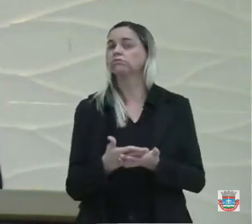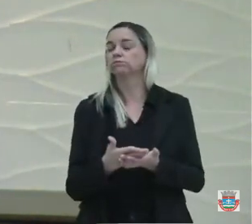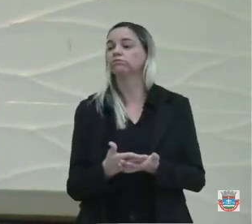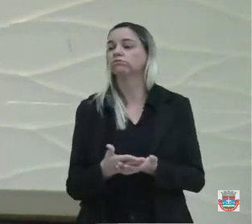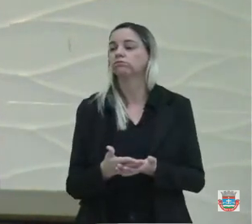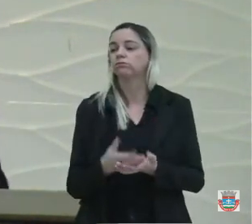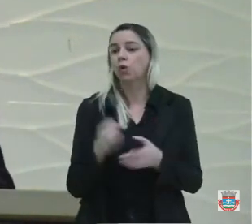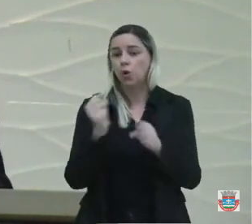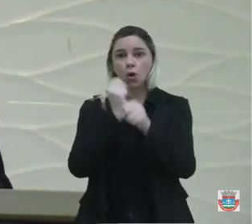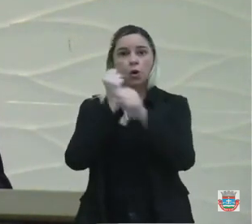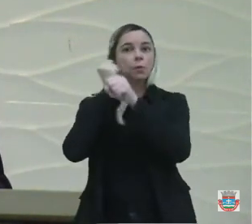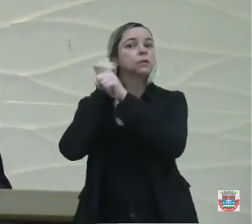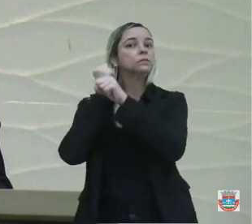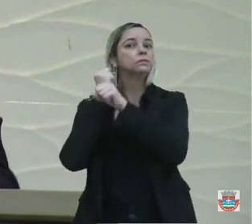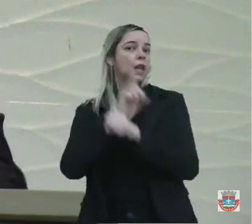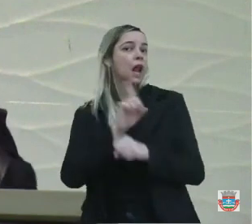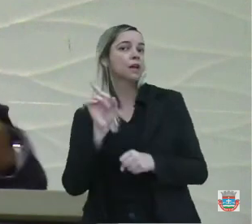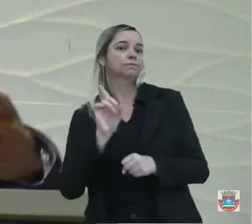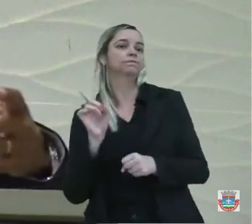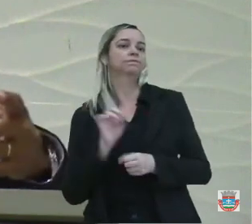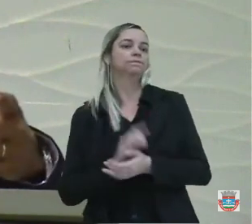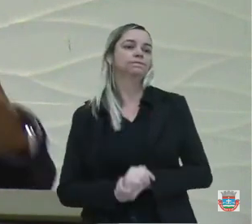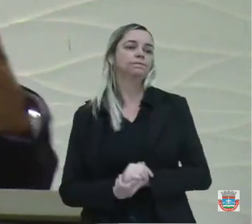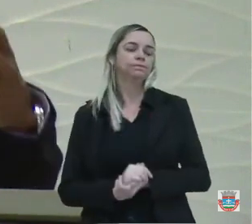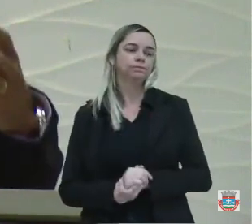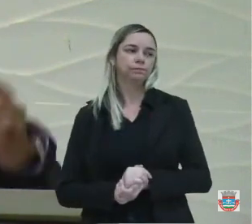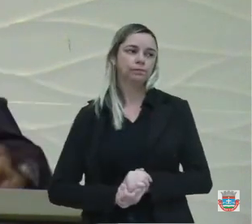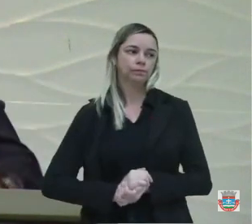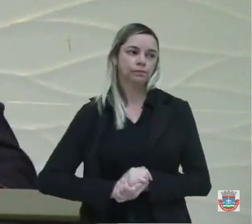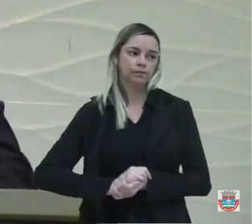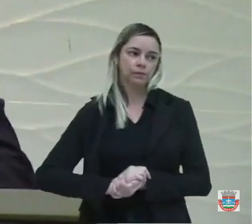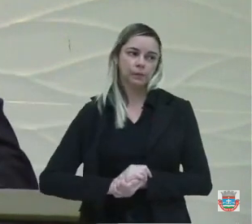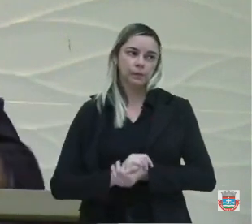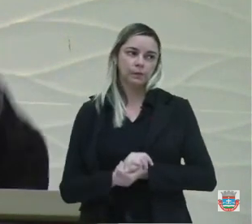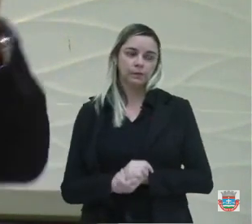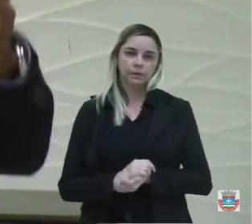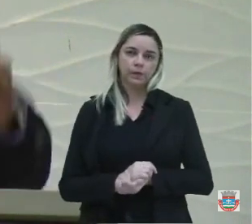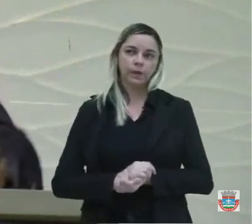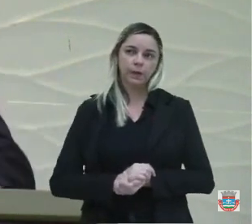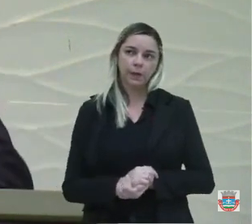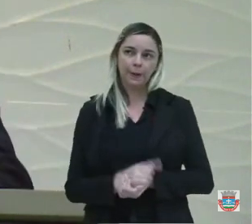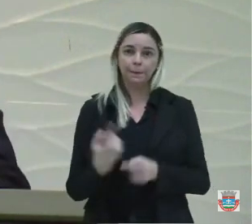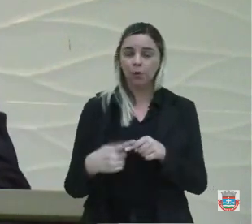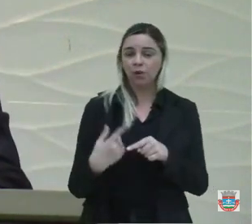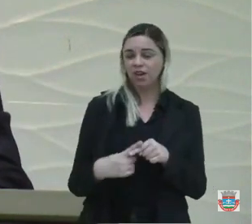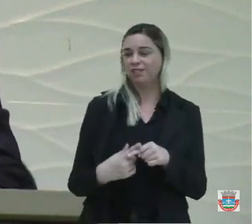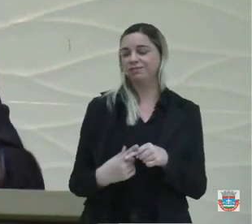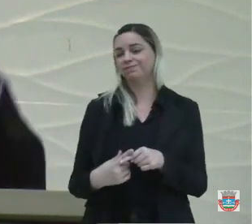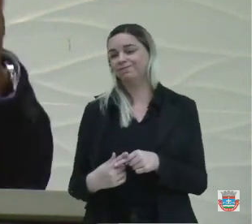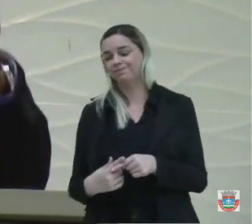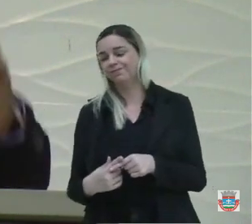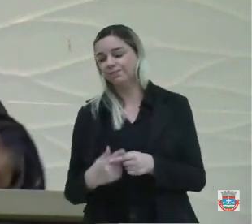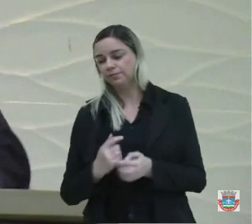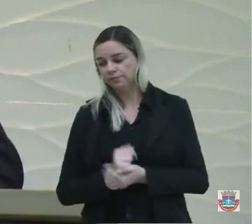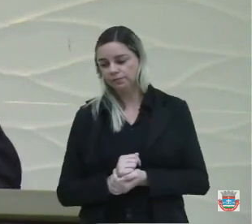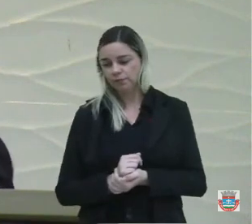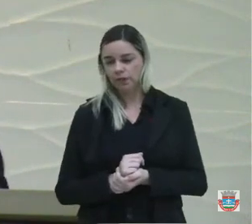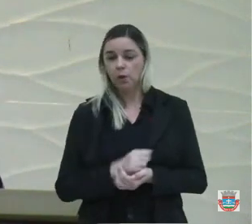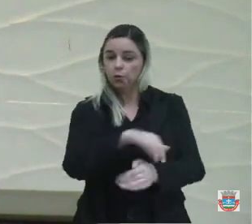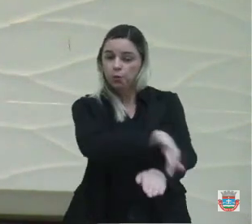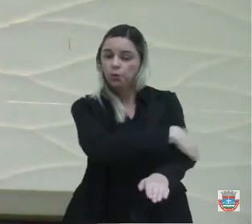essa obra lá, porque colocando os canos maior, dá mais vazão. Você chega ali na rua